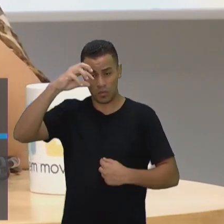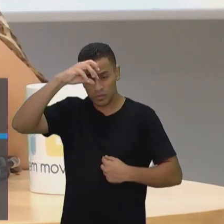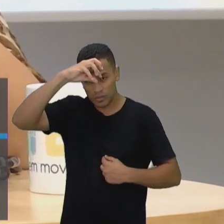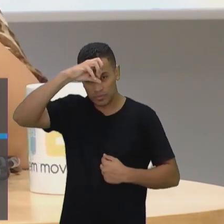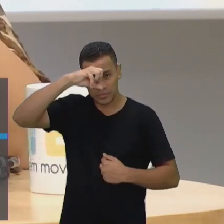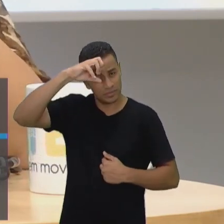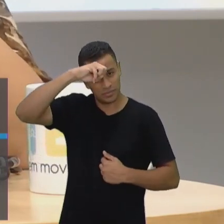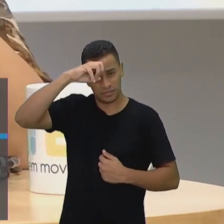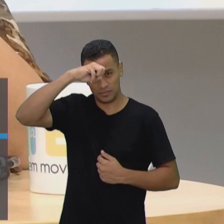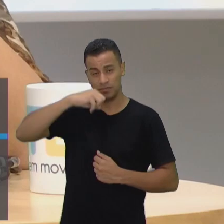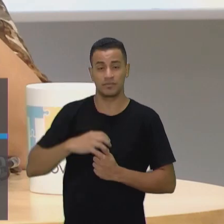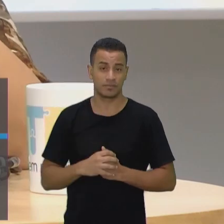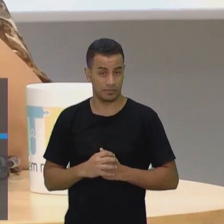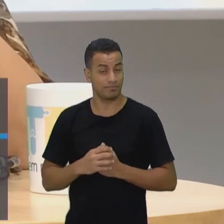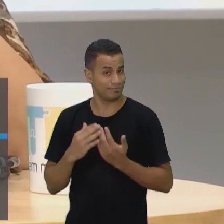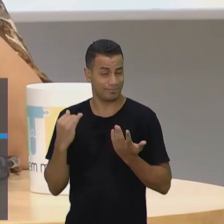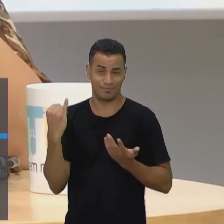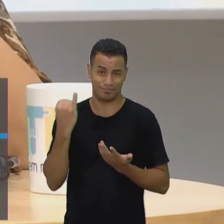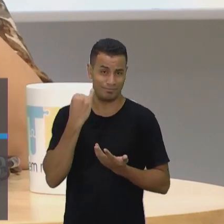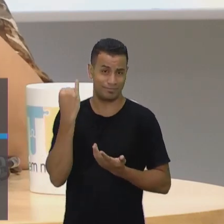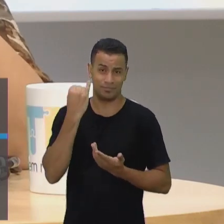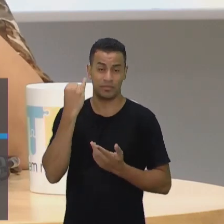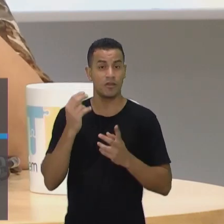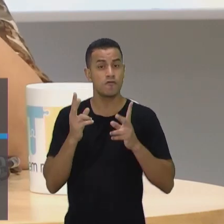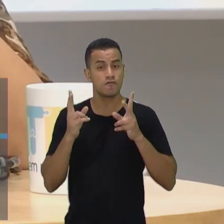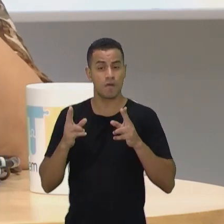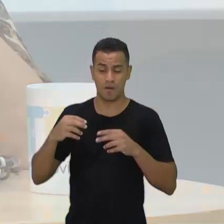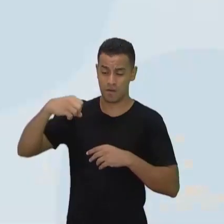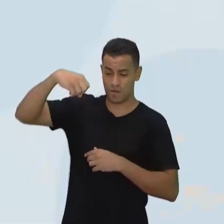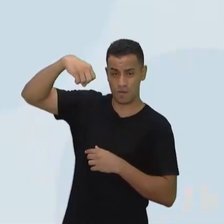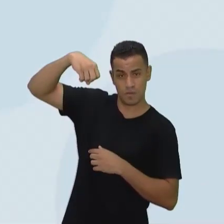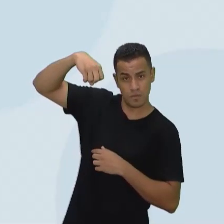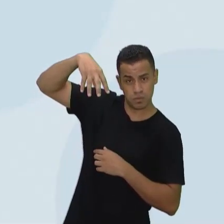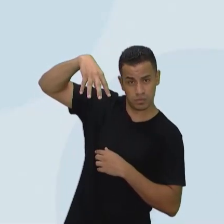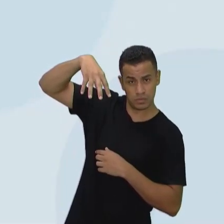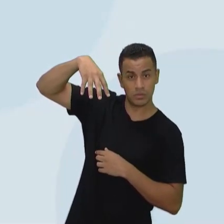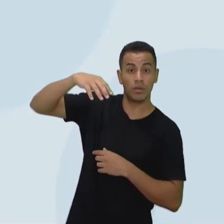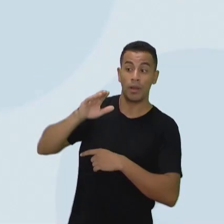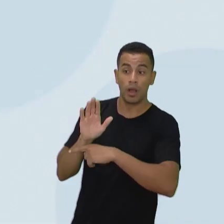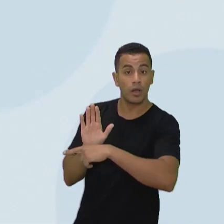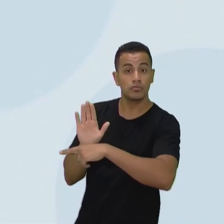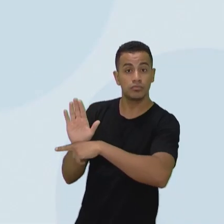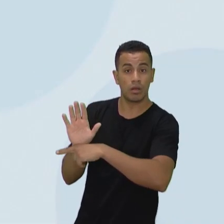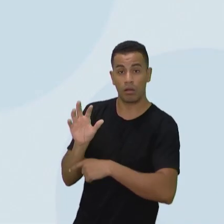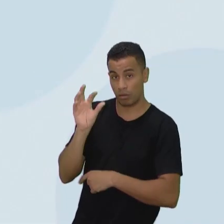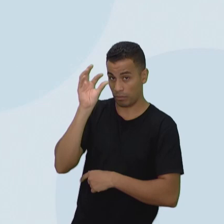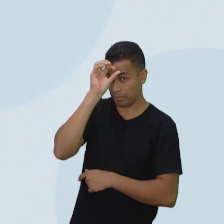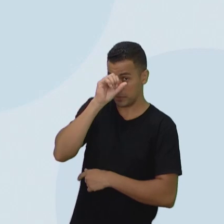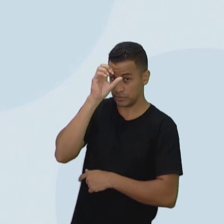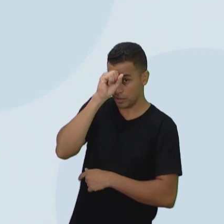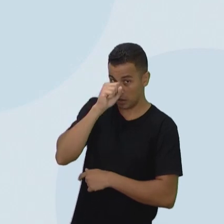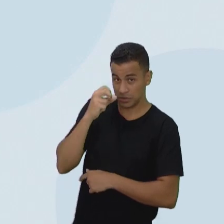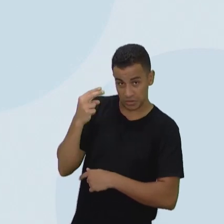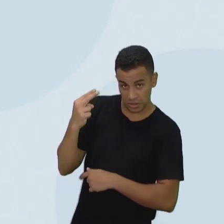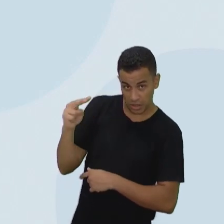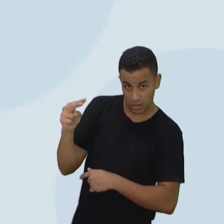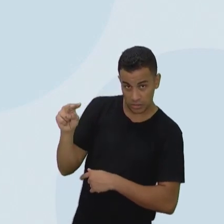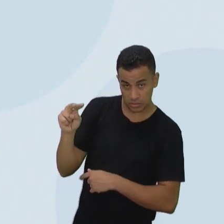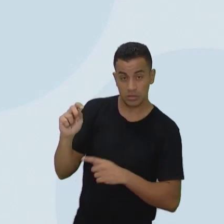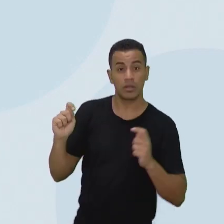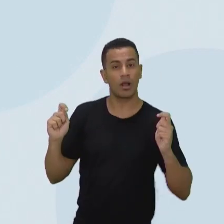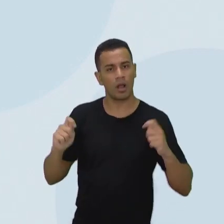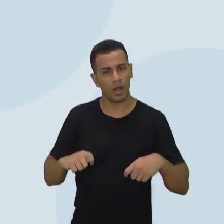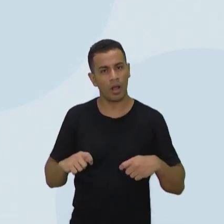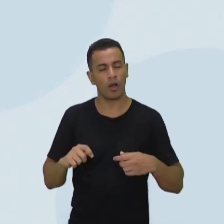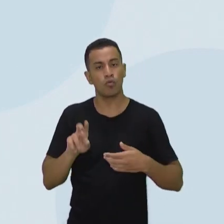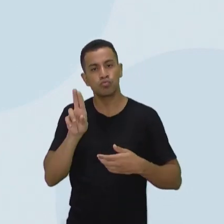e sempre, né? Como se fosse a lâmpada. E para auxiliar na aprendizagem desses estudantes, podemos utilizar